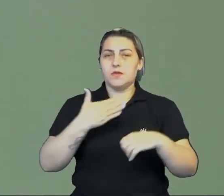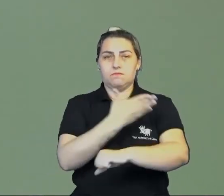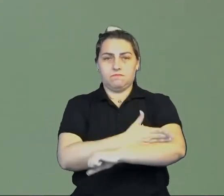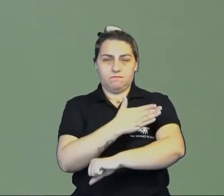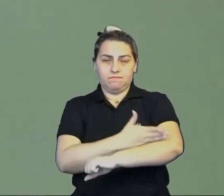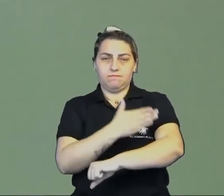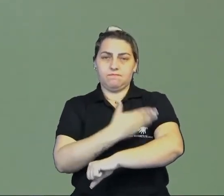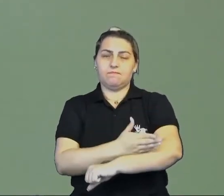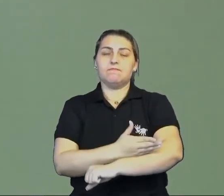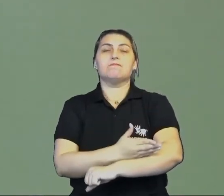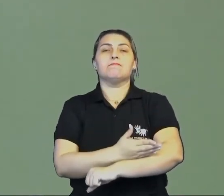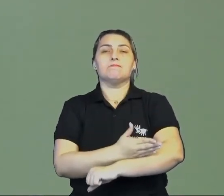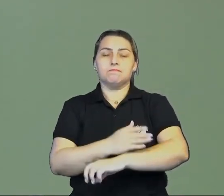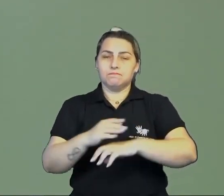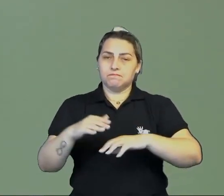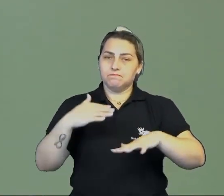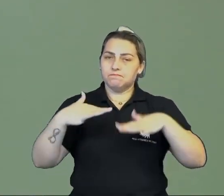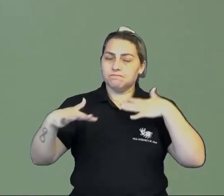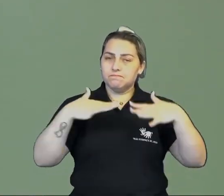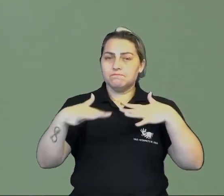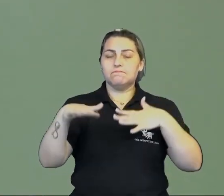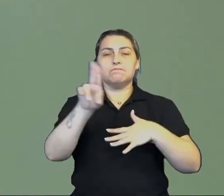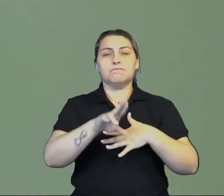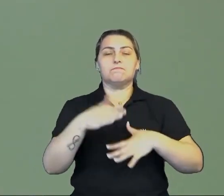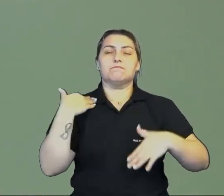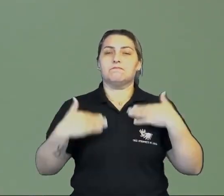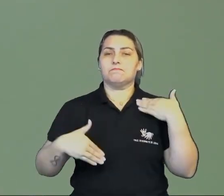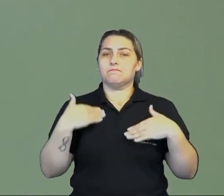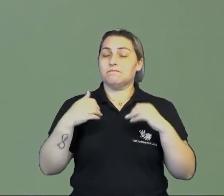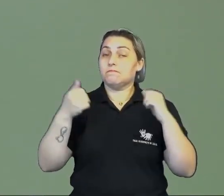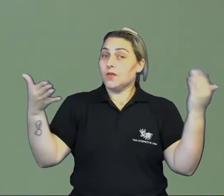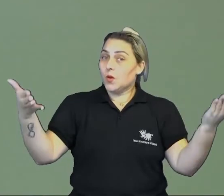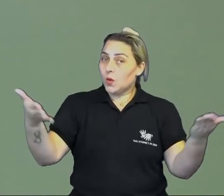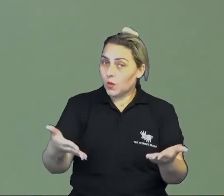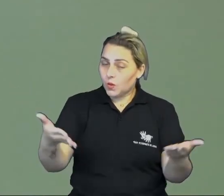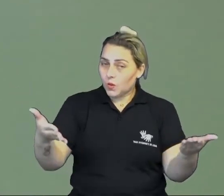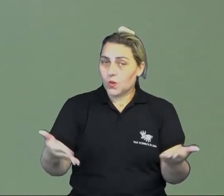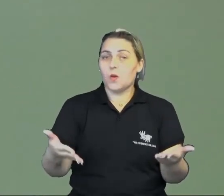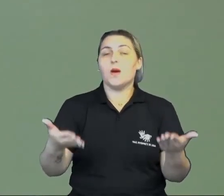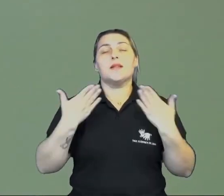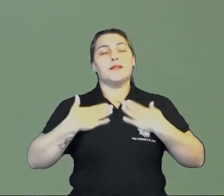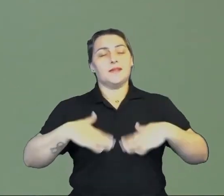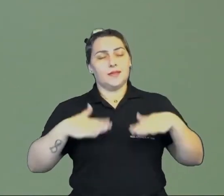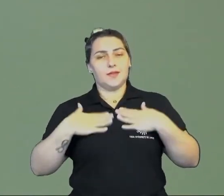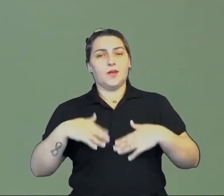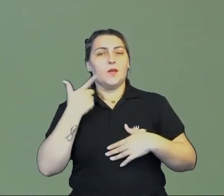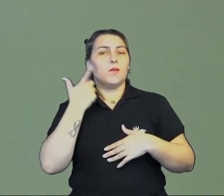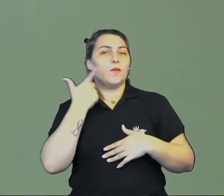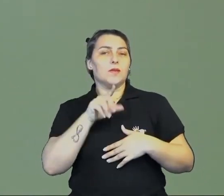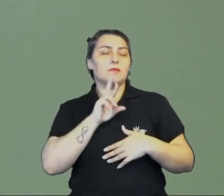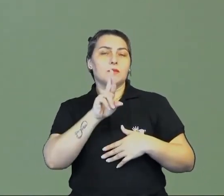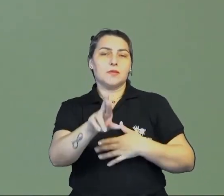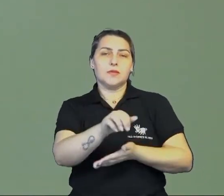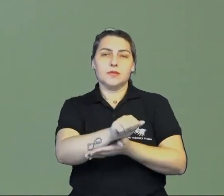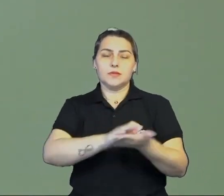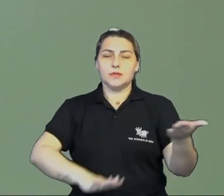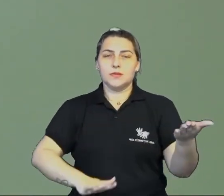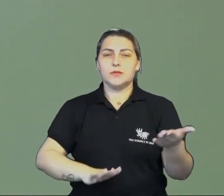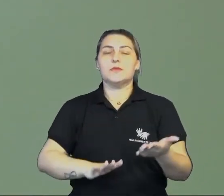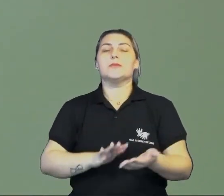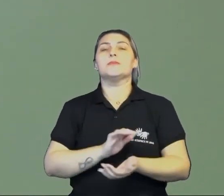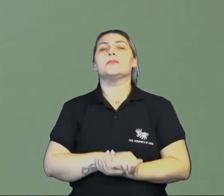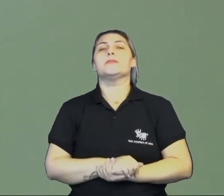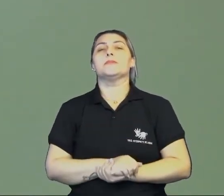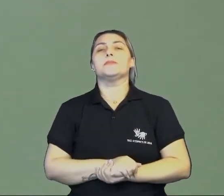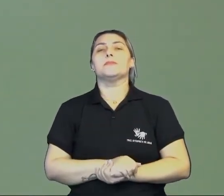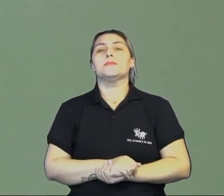práticas dinâmicas que a gente utiliza o corpo. Tranquilo? Espero que sim. Agora sim, se tá tranquilo, a gente consegue responder atividade. Vamos lá,